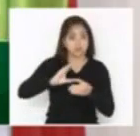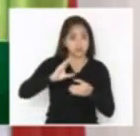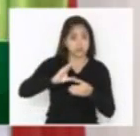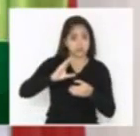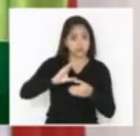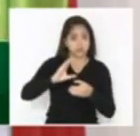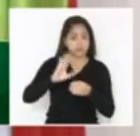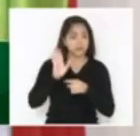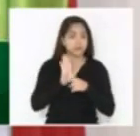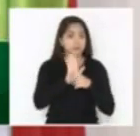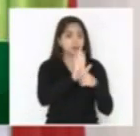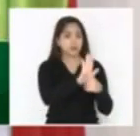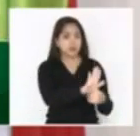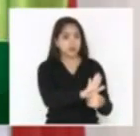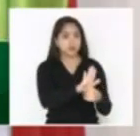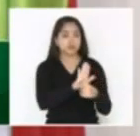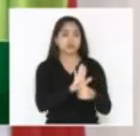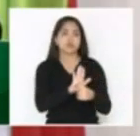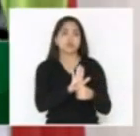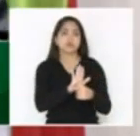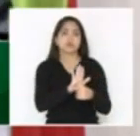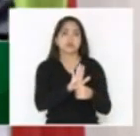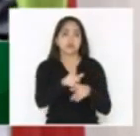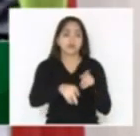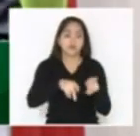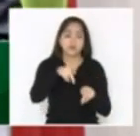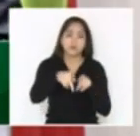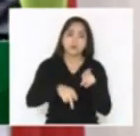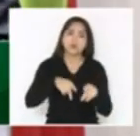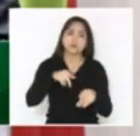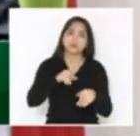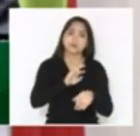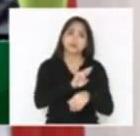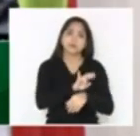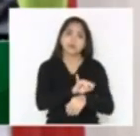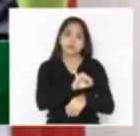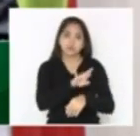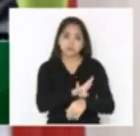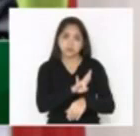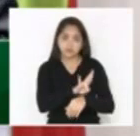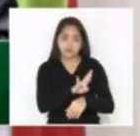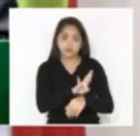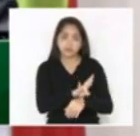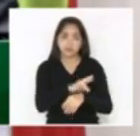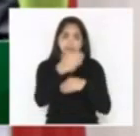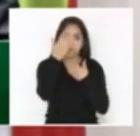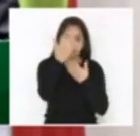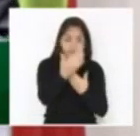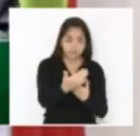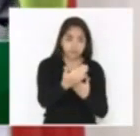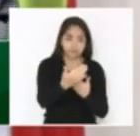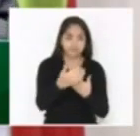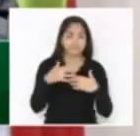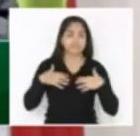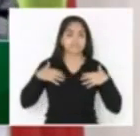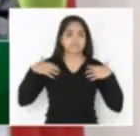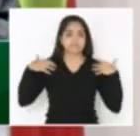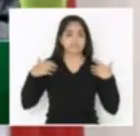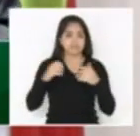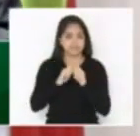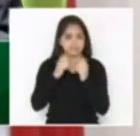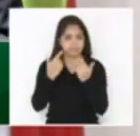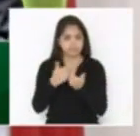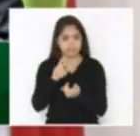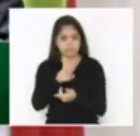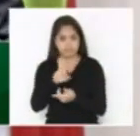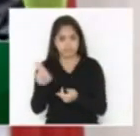ajudar o povo de Rio do Sul e da região do Alto Vale. Então, nós somos muito agradecidos e é com muita honra que, em nome da Assembleia